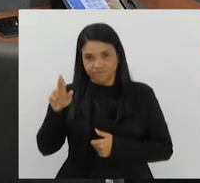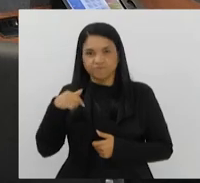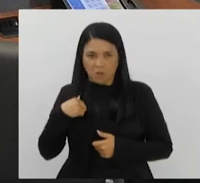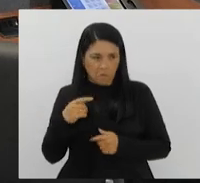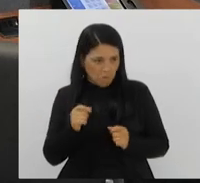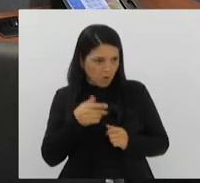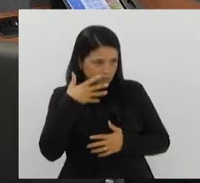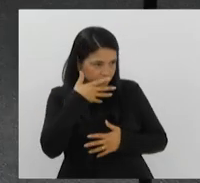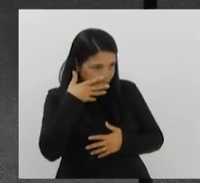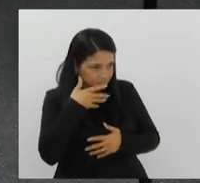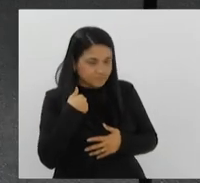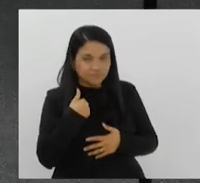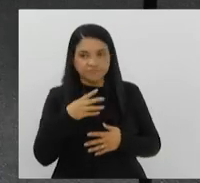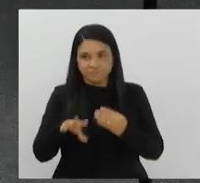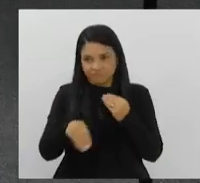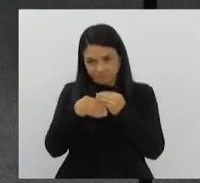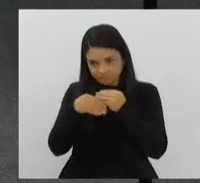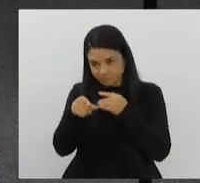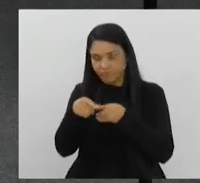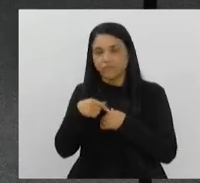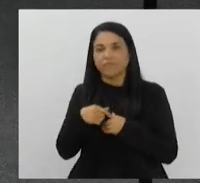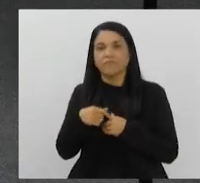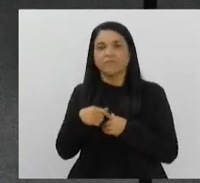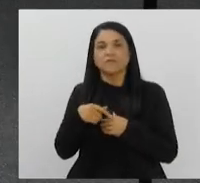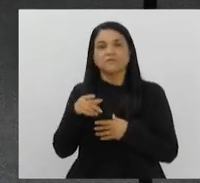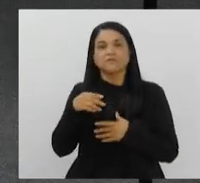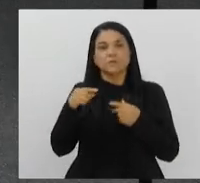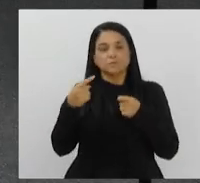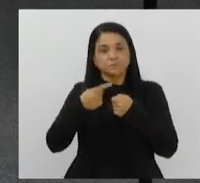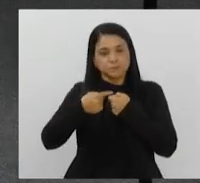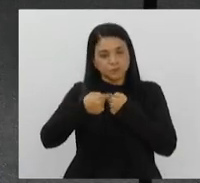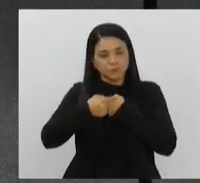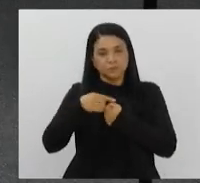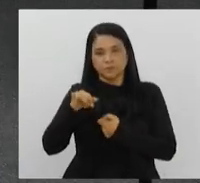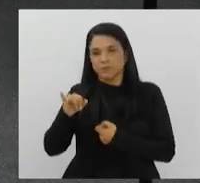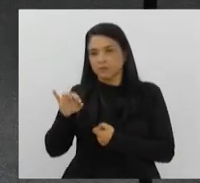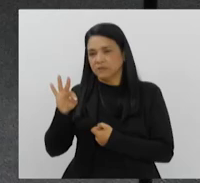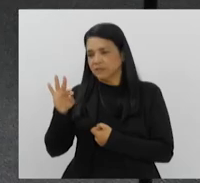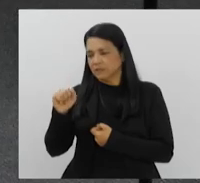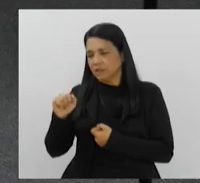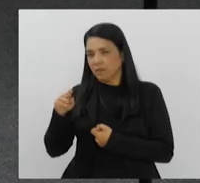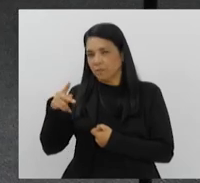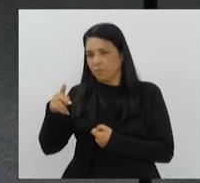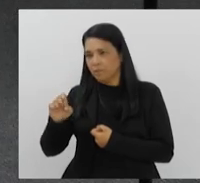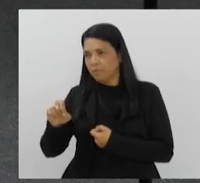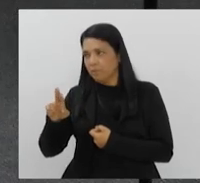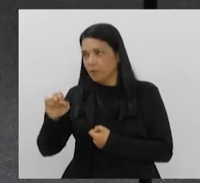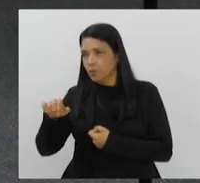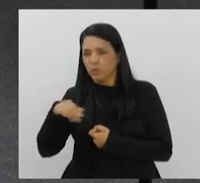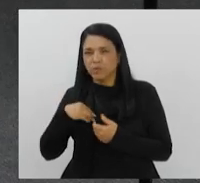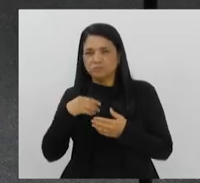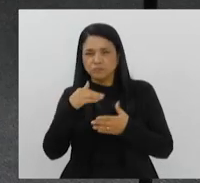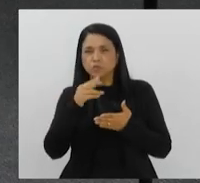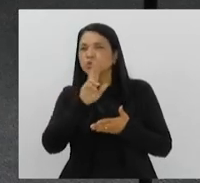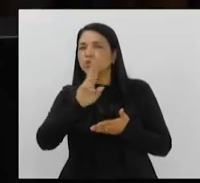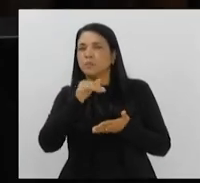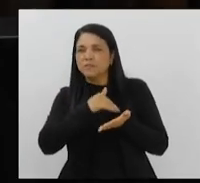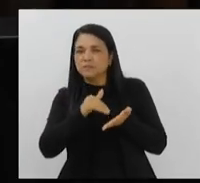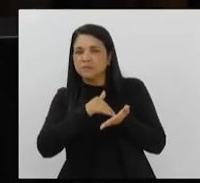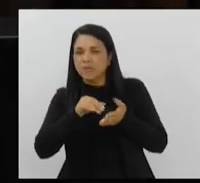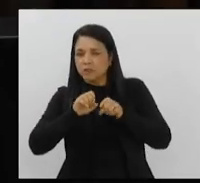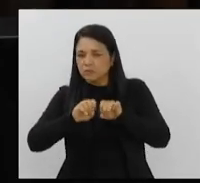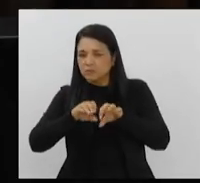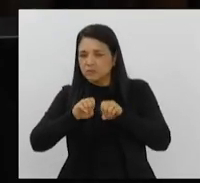aqui, já que Vossa Excelência mencionou o município de Itaperuna, qual o nome do secretário mesmo de Educação? O nome